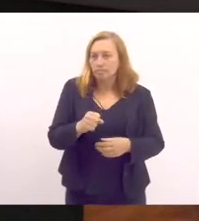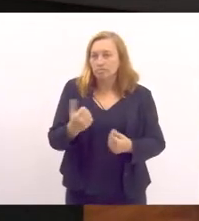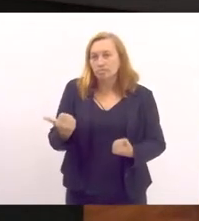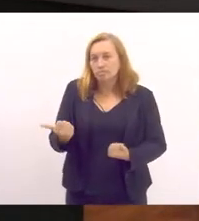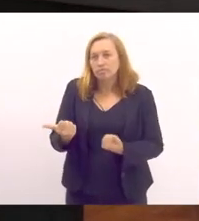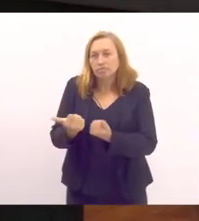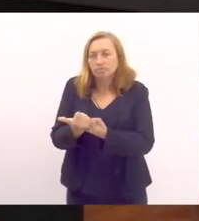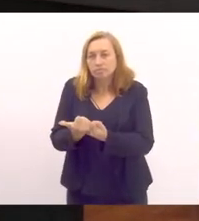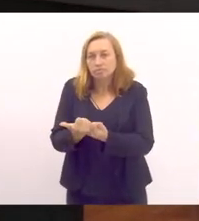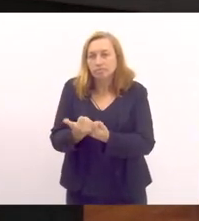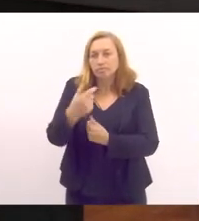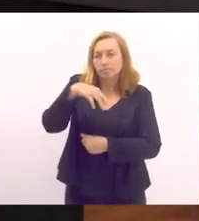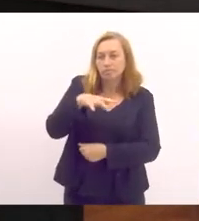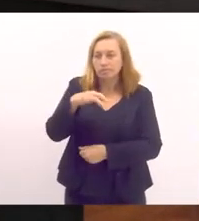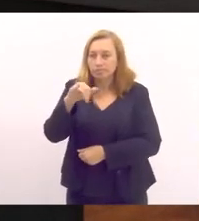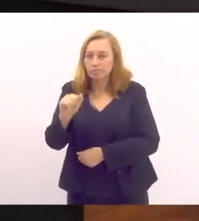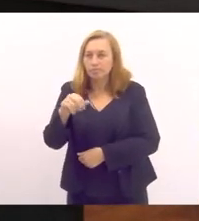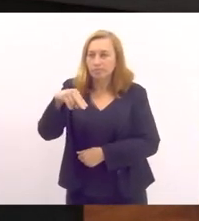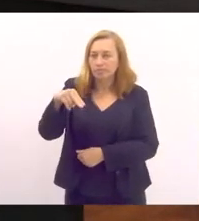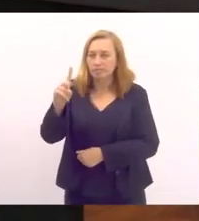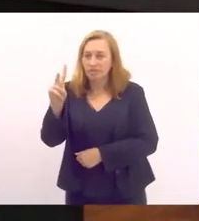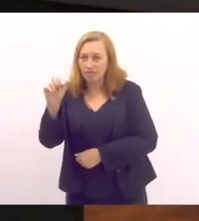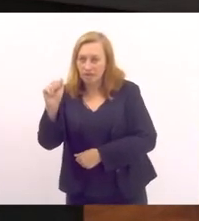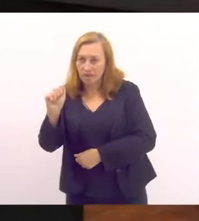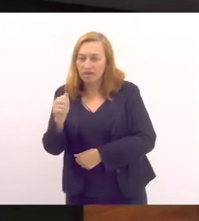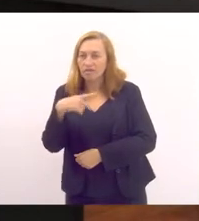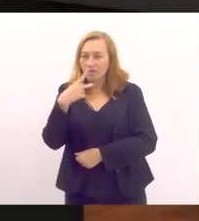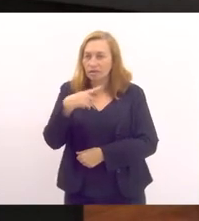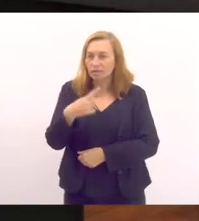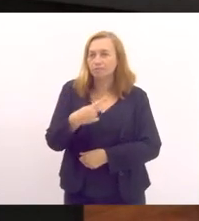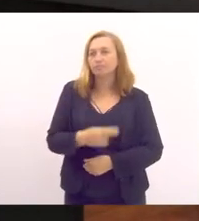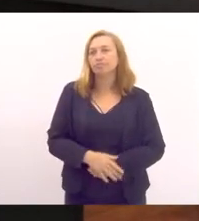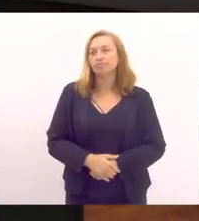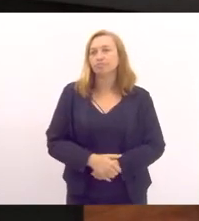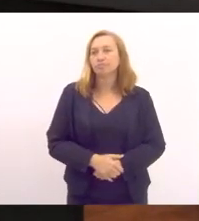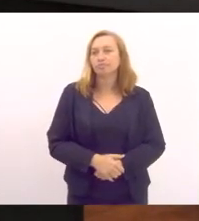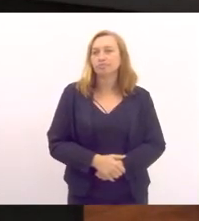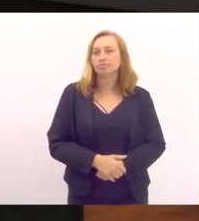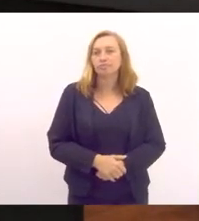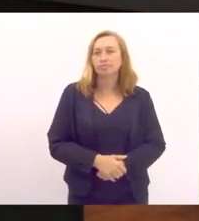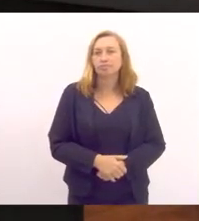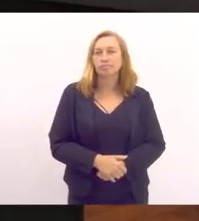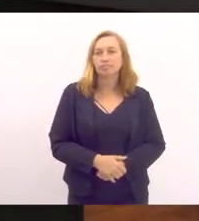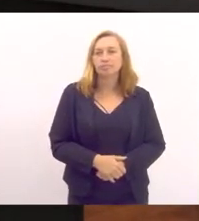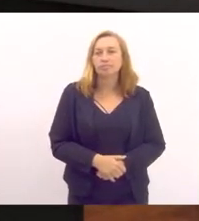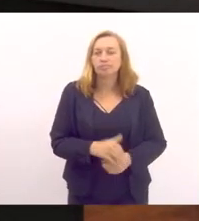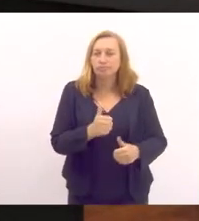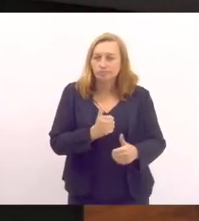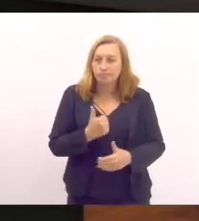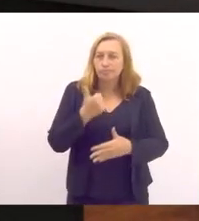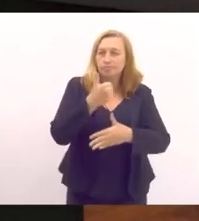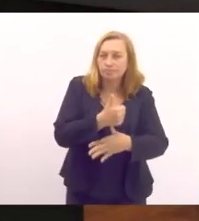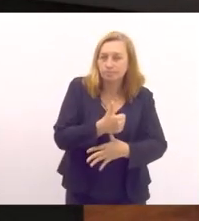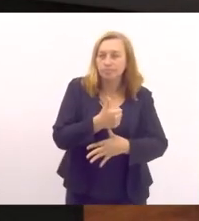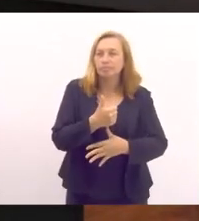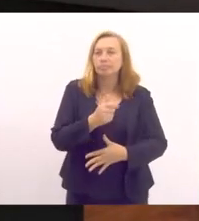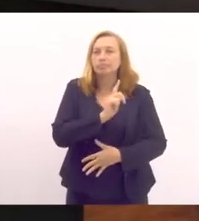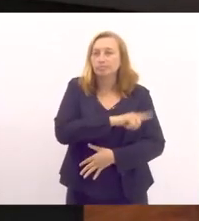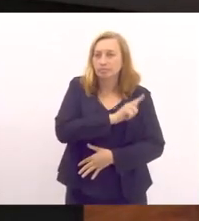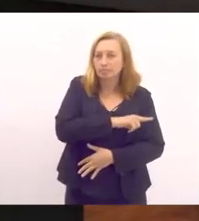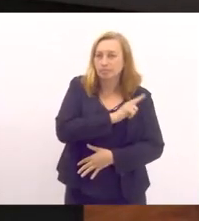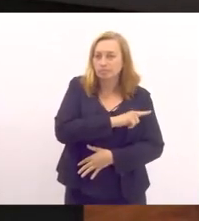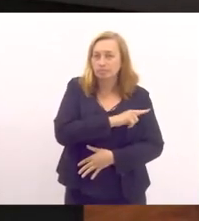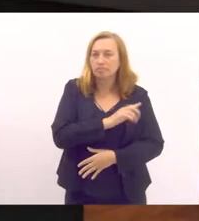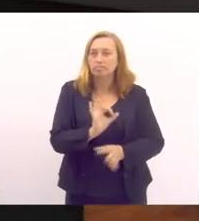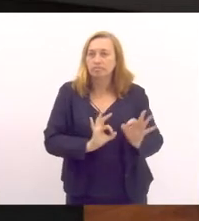falou, com o que a Miriam falou. A gente precisa colocar as instâncias realmente como protagonistas dessa gestão